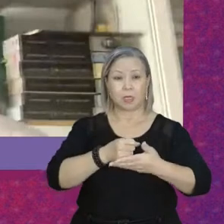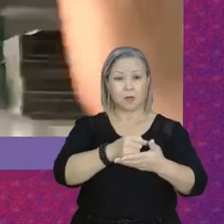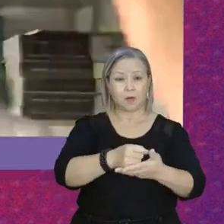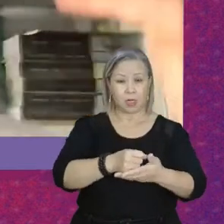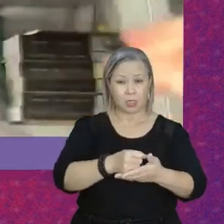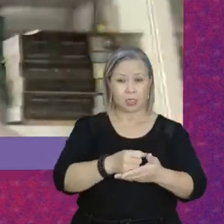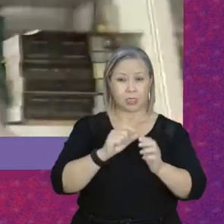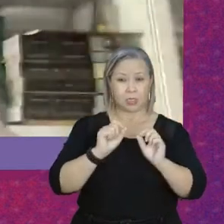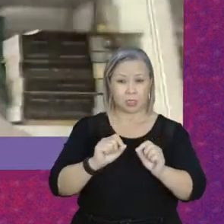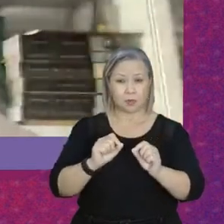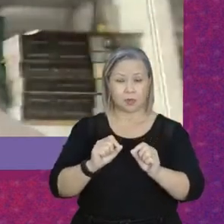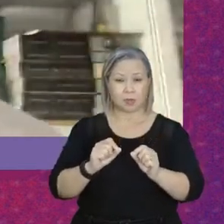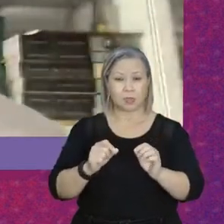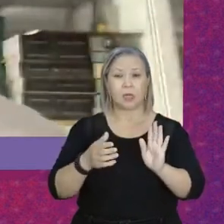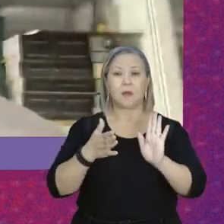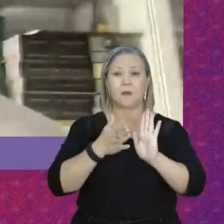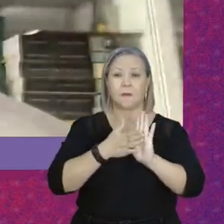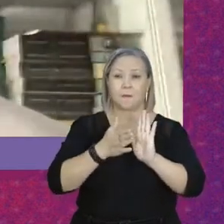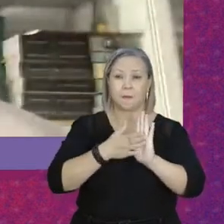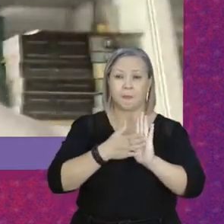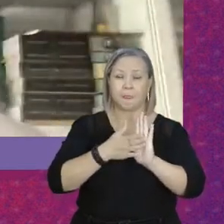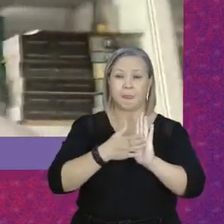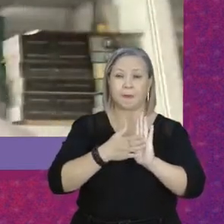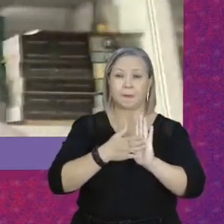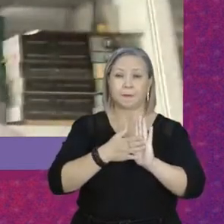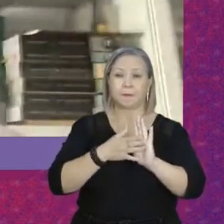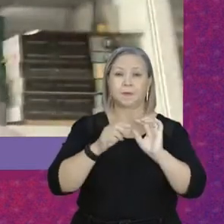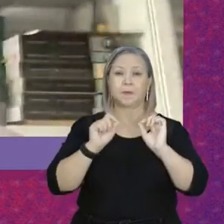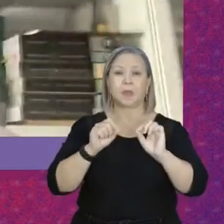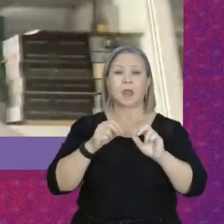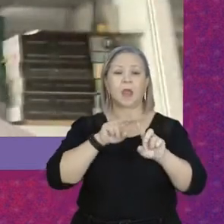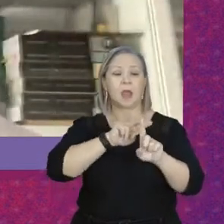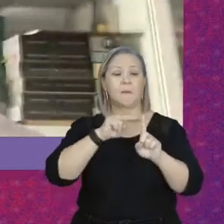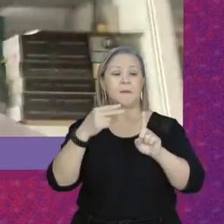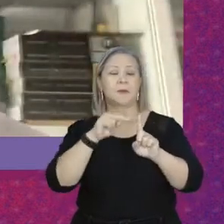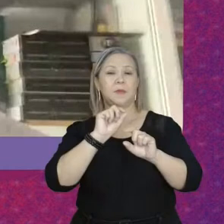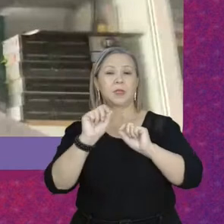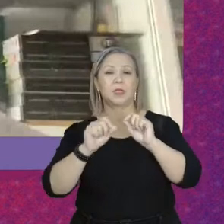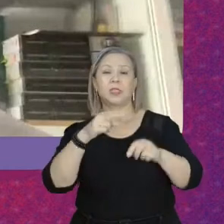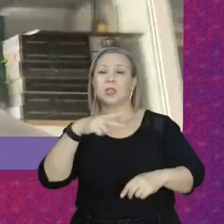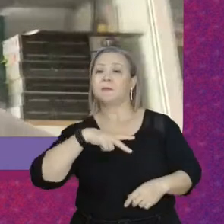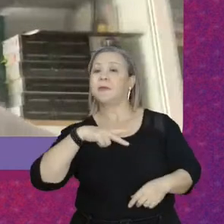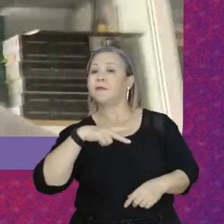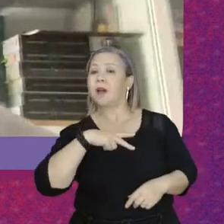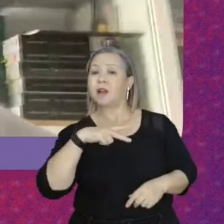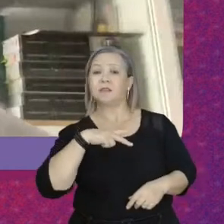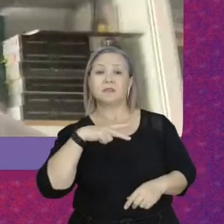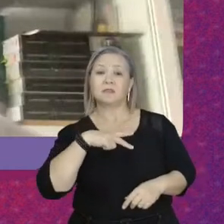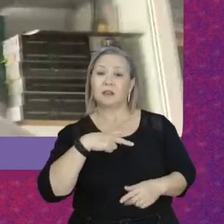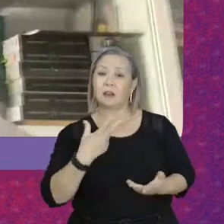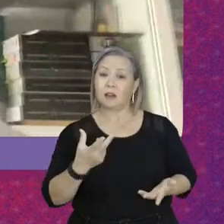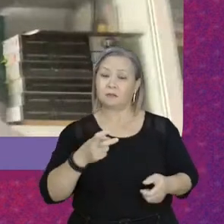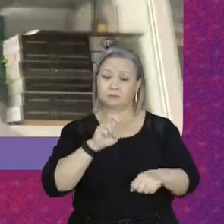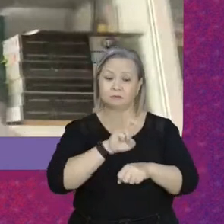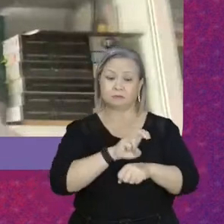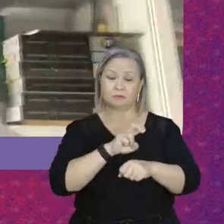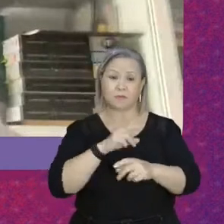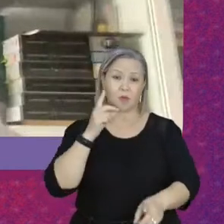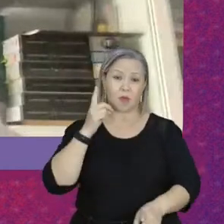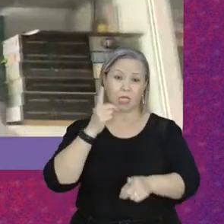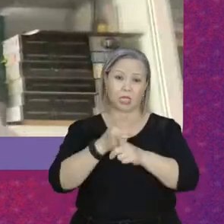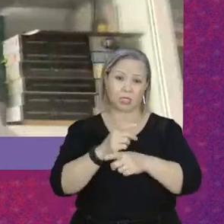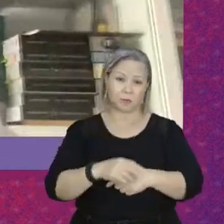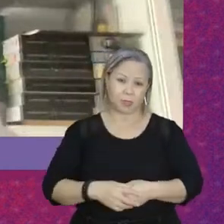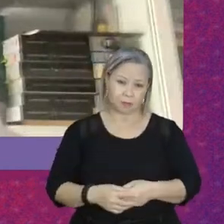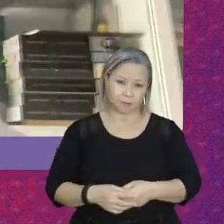a Tica colocou na sua aula, a perspectiva de privatização da oferta do atendimento, seja